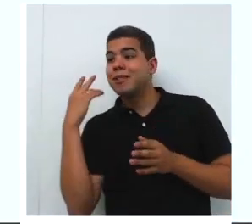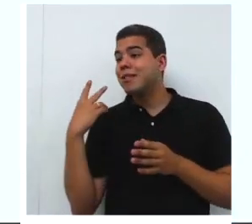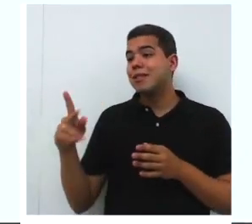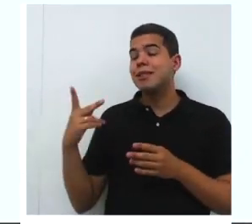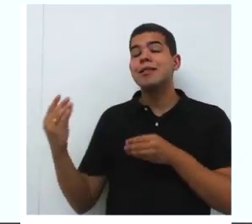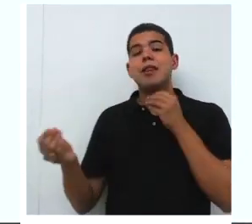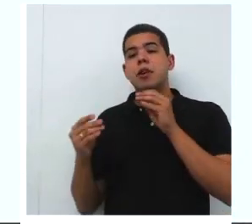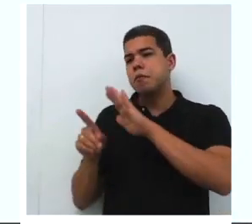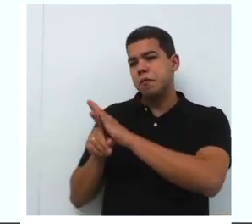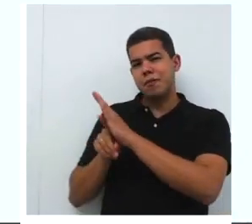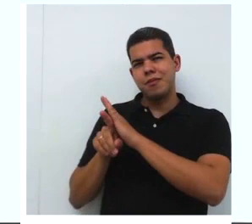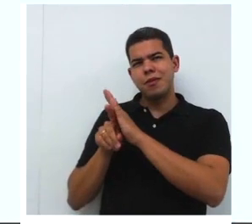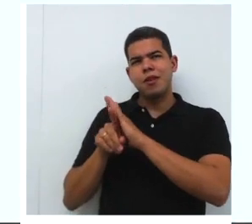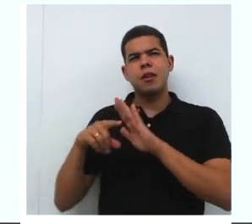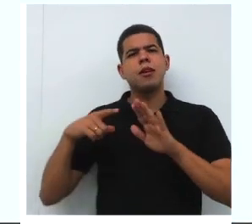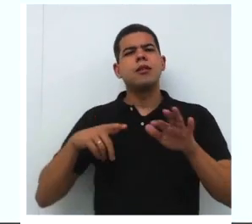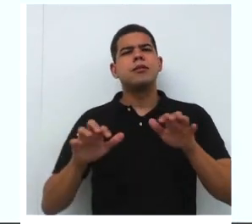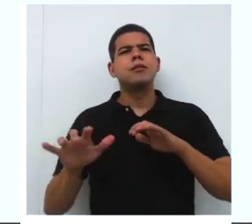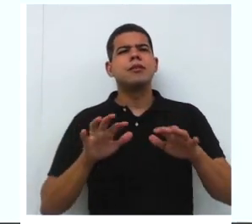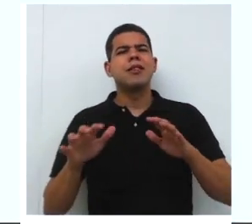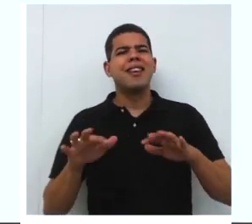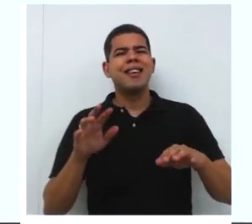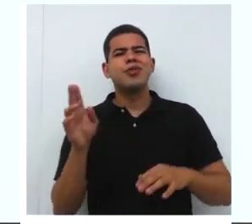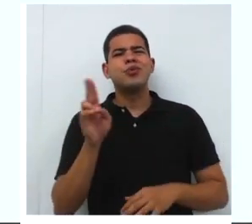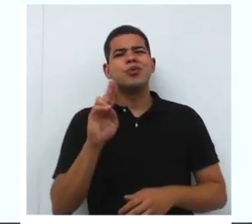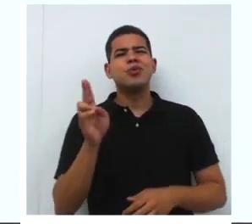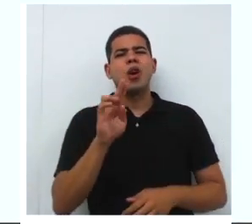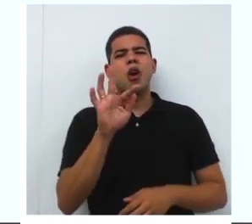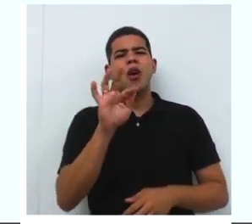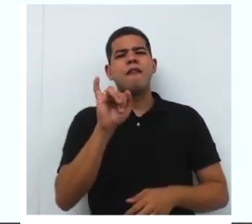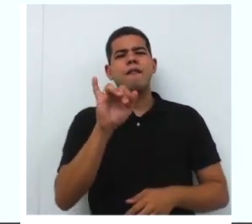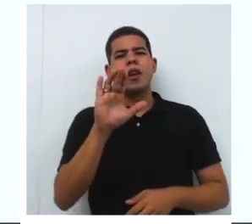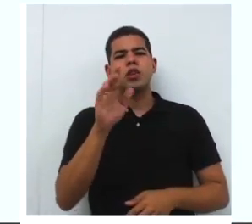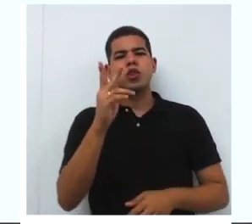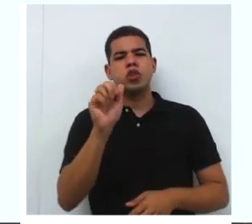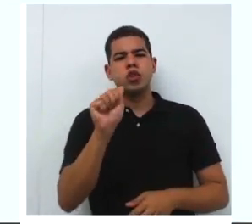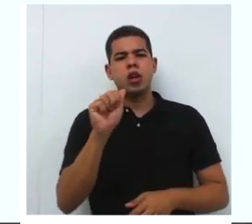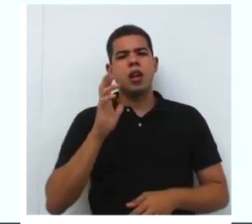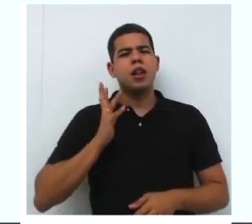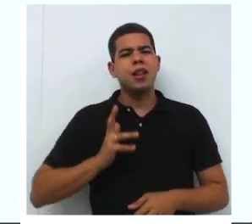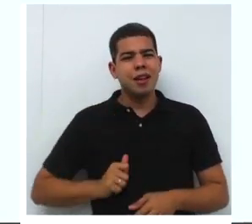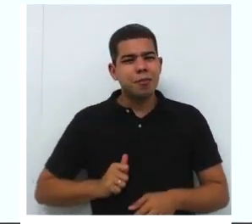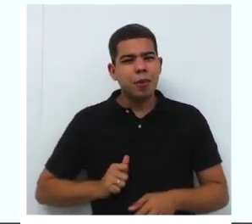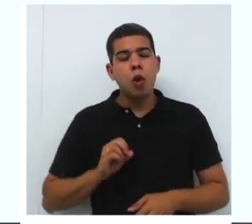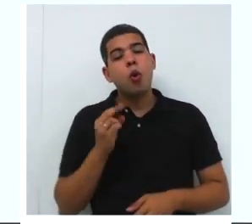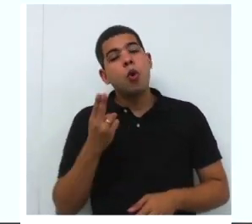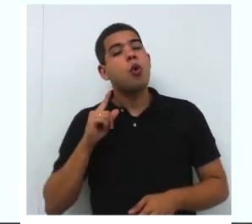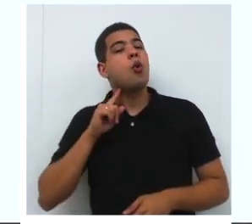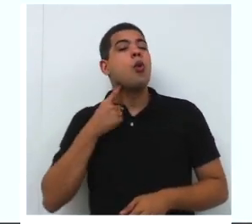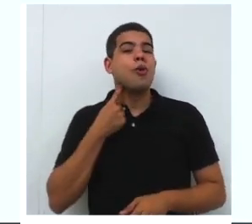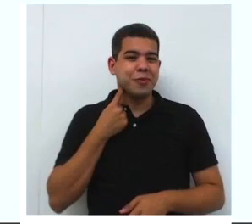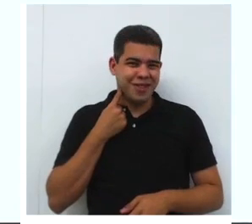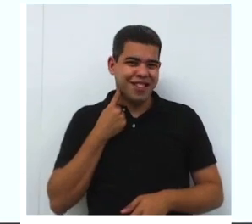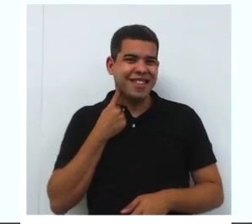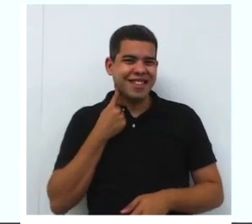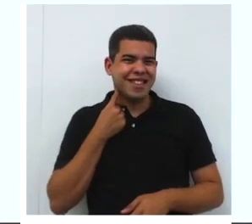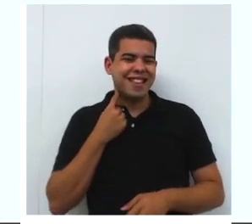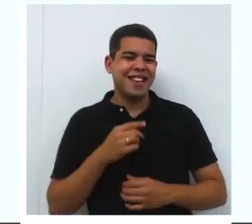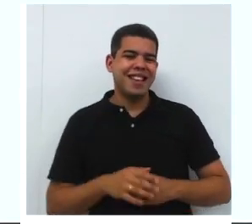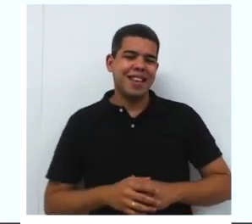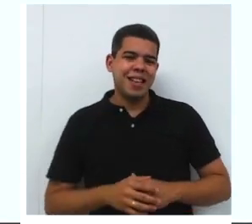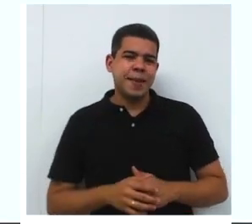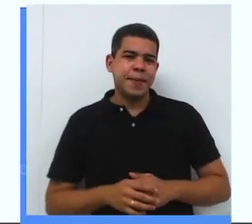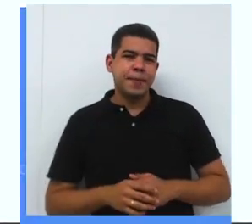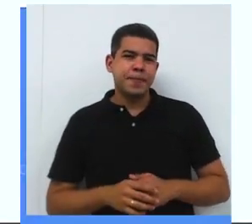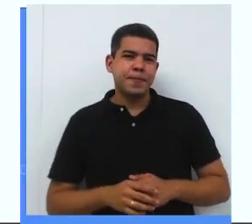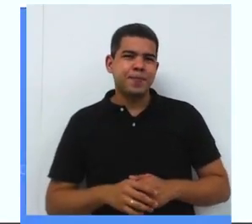dia você tem, né, o portal Ficha Limpa, Ficha Suja, aí você vai conhecer melhor esse candidato. Então, vamos